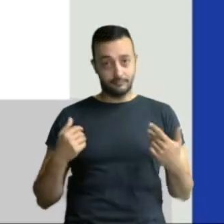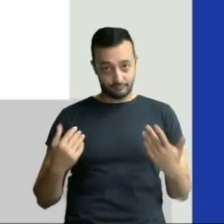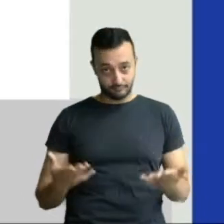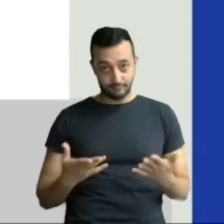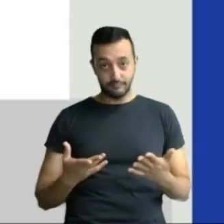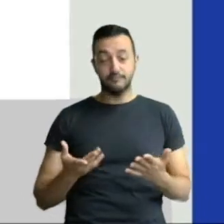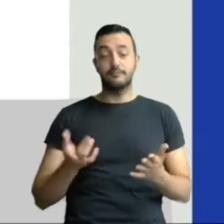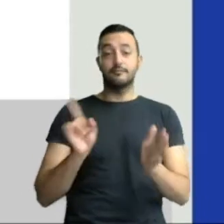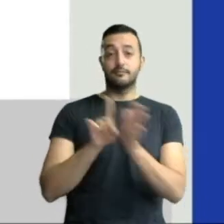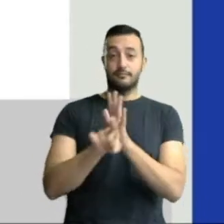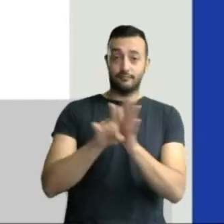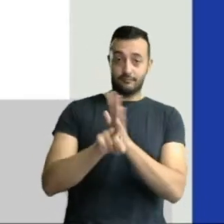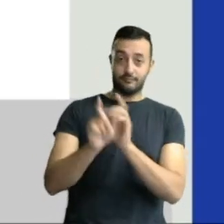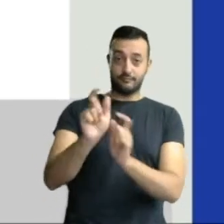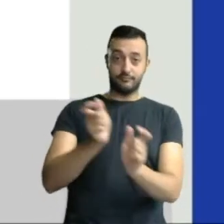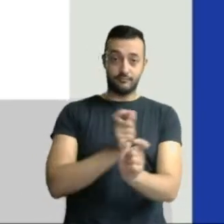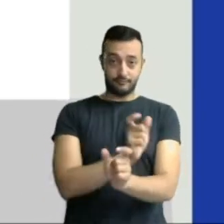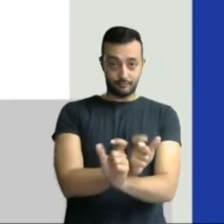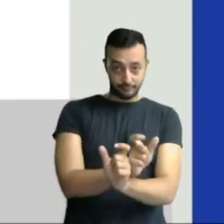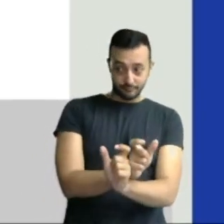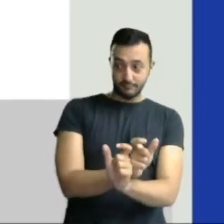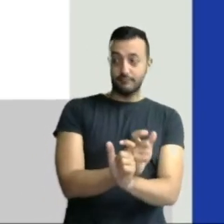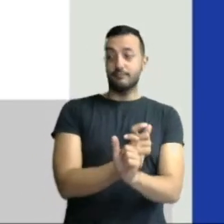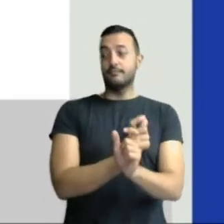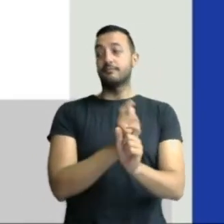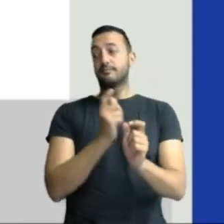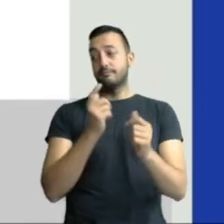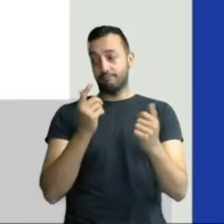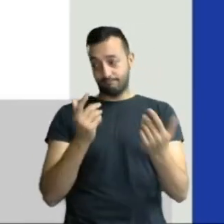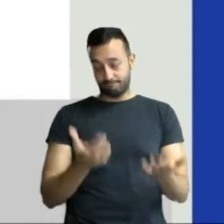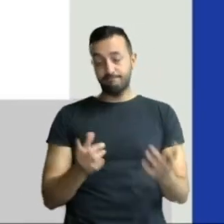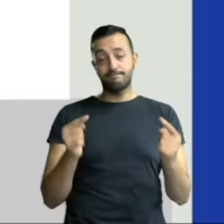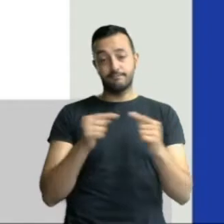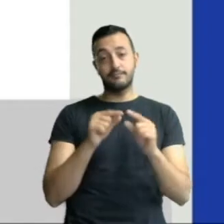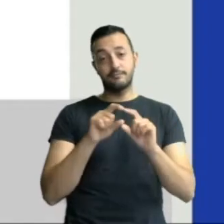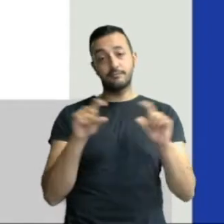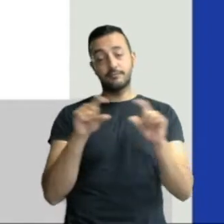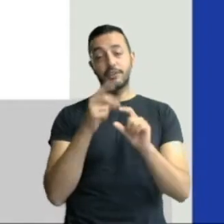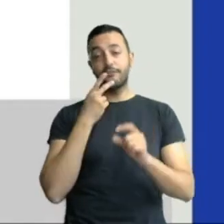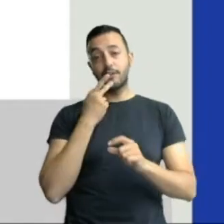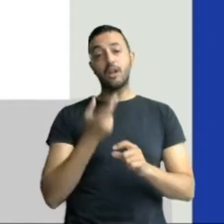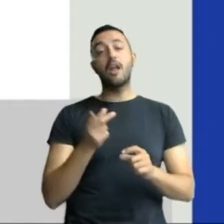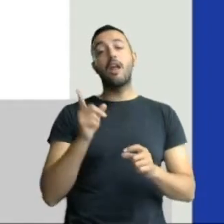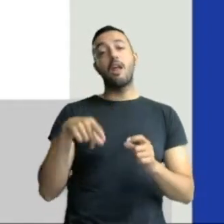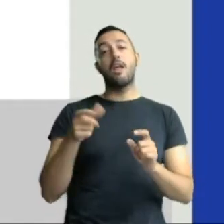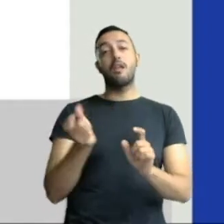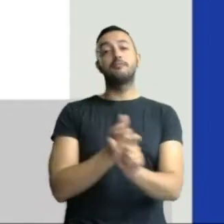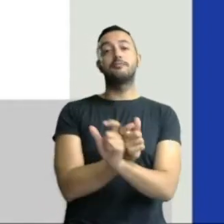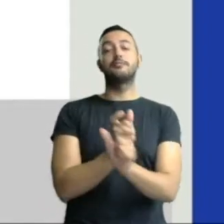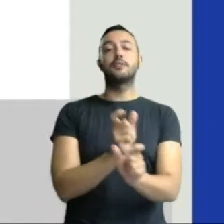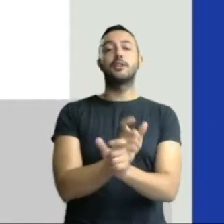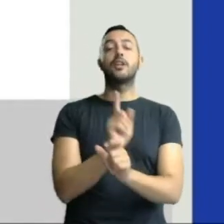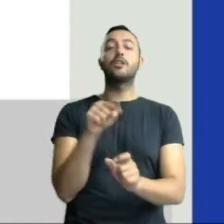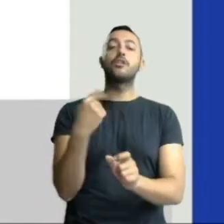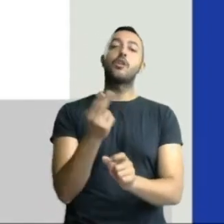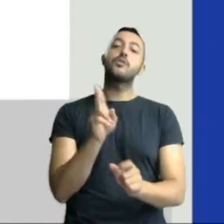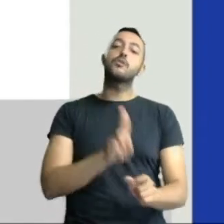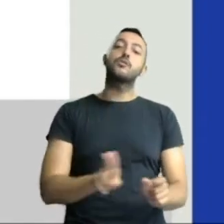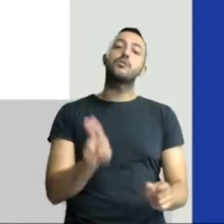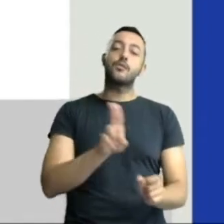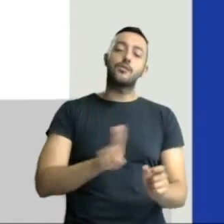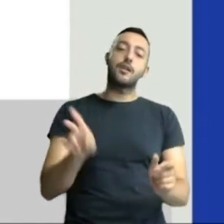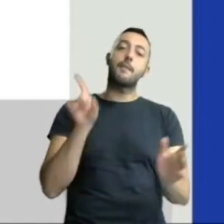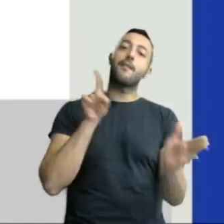interrogative pronouns, ou WH questions words, como eu havia falado, são as partículas que nós utilizamos para fazer